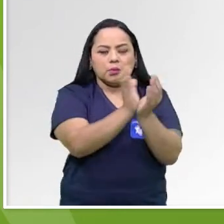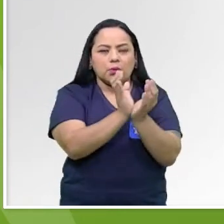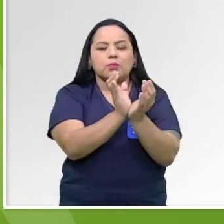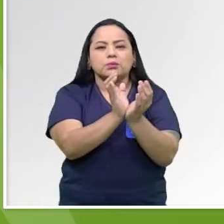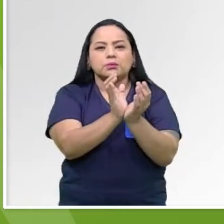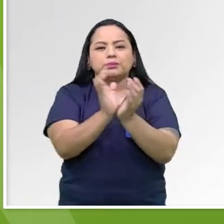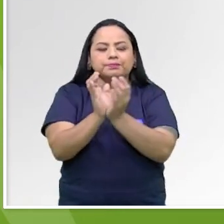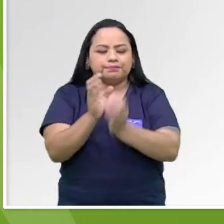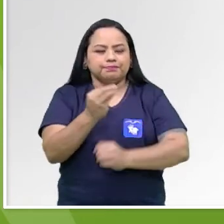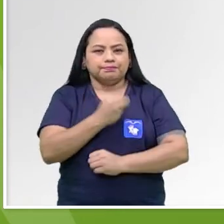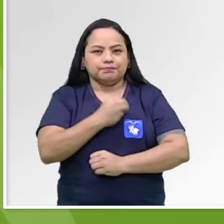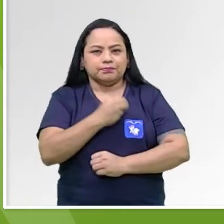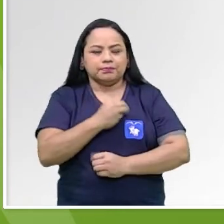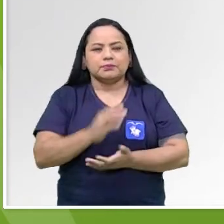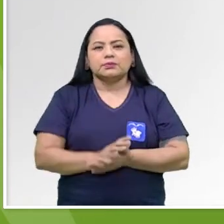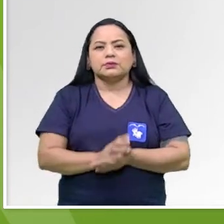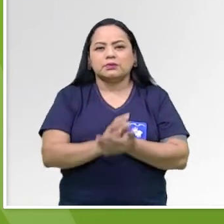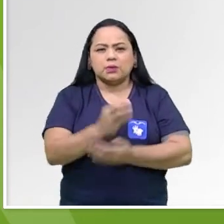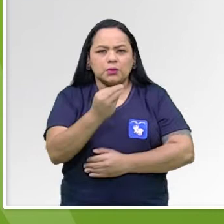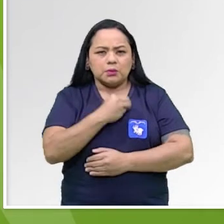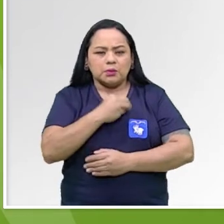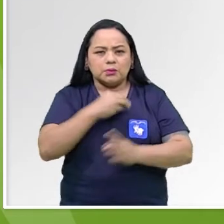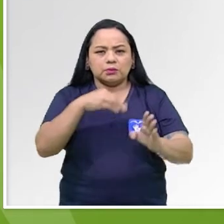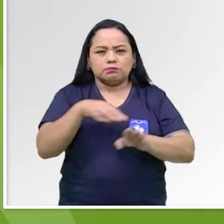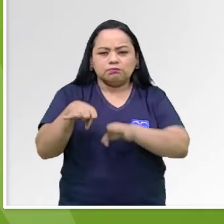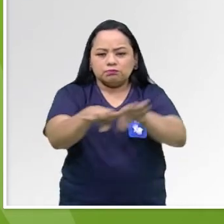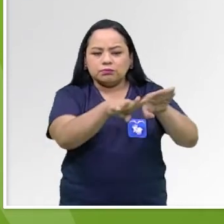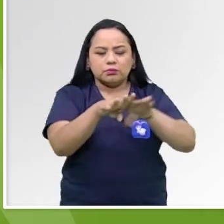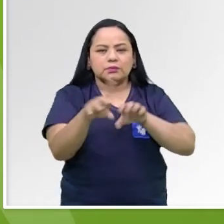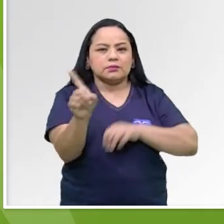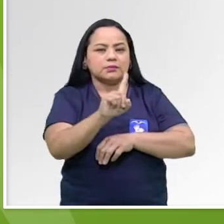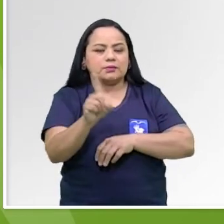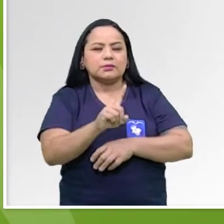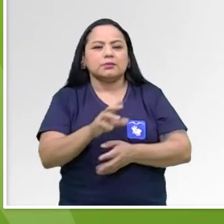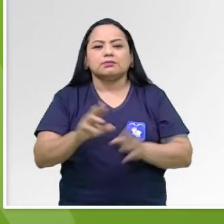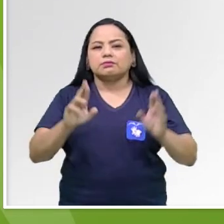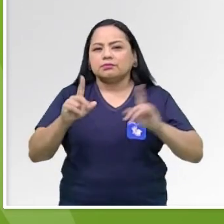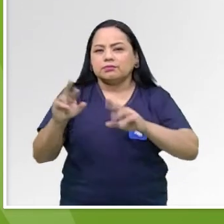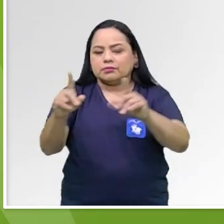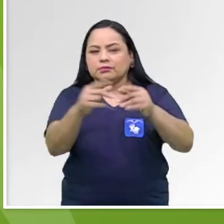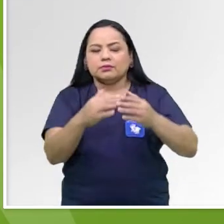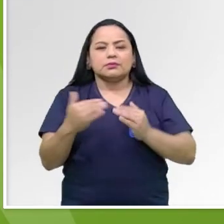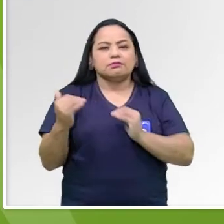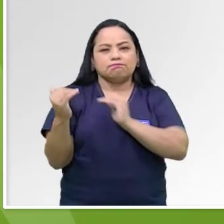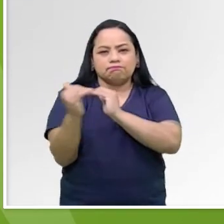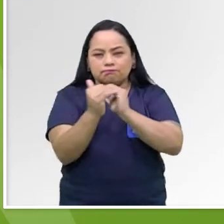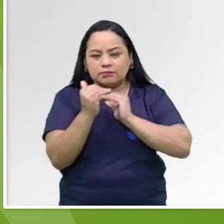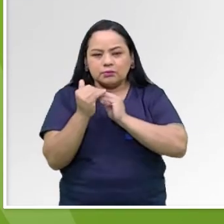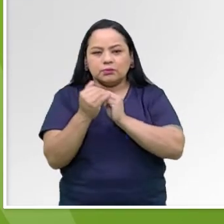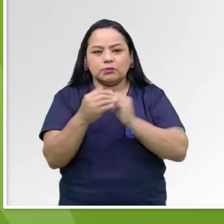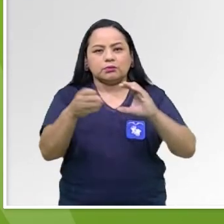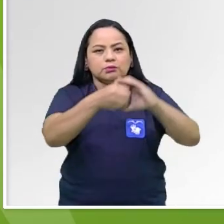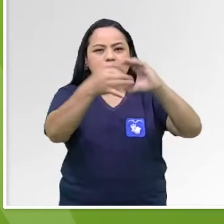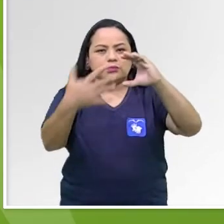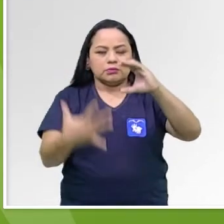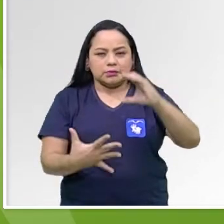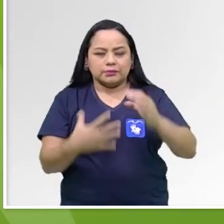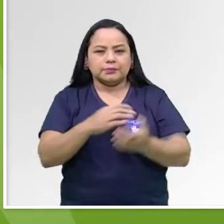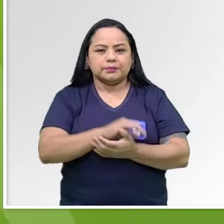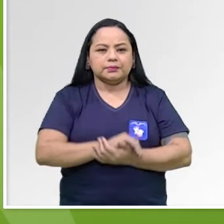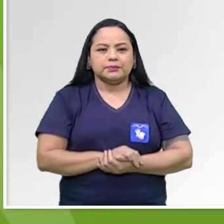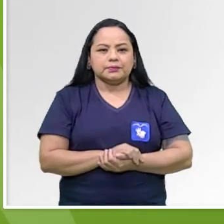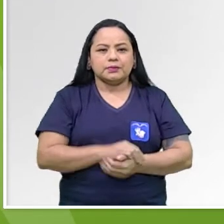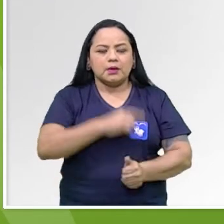Então, os mamíferos não são todos iguais, tá? Então, eles vão se diferenciar de acordo com algumas características.